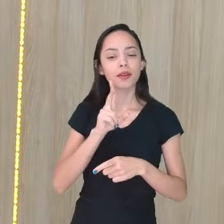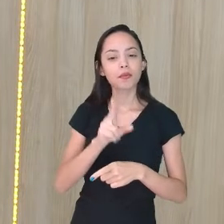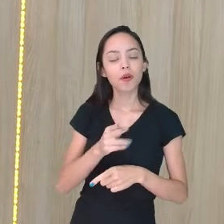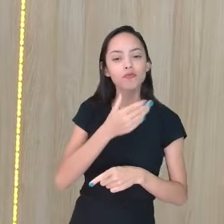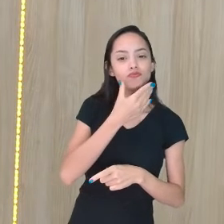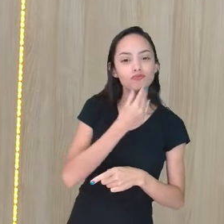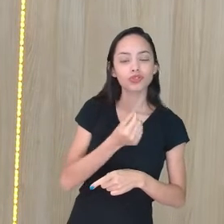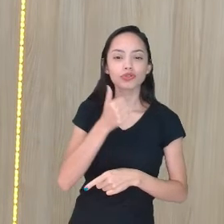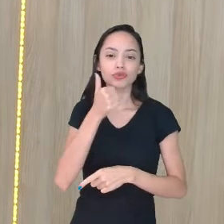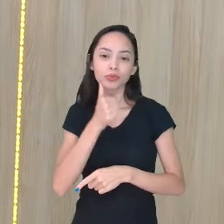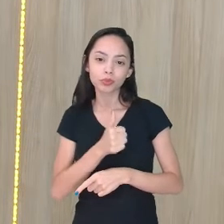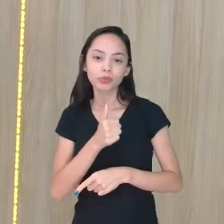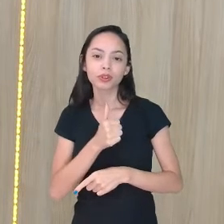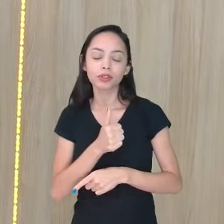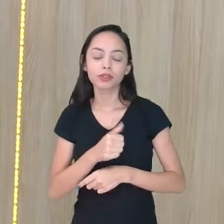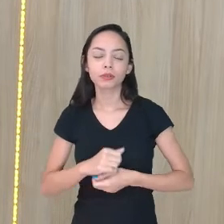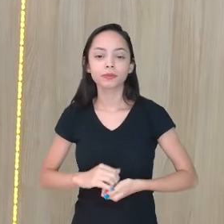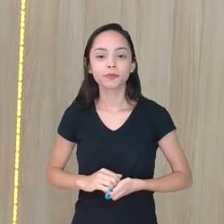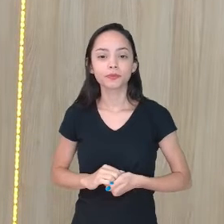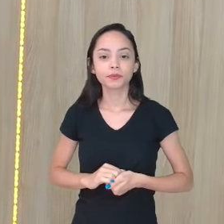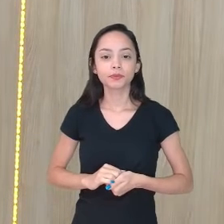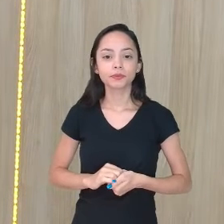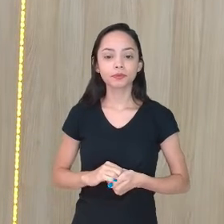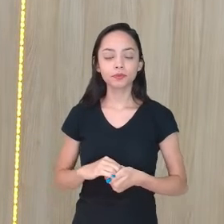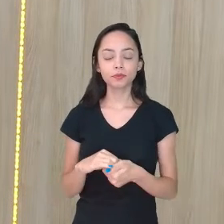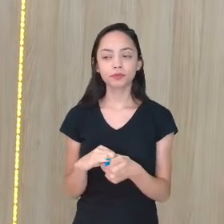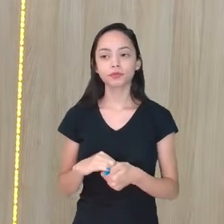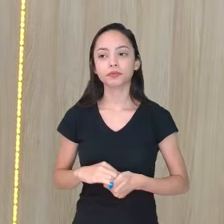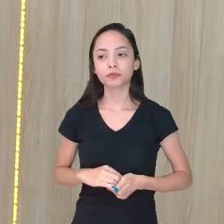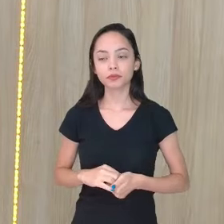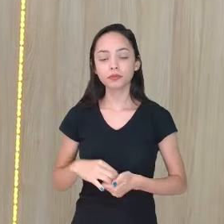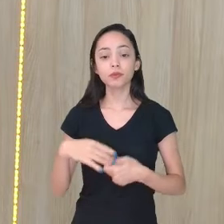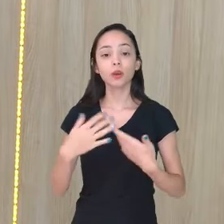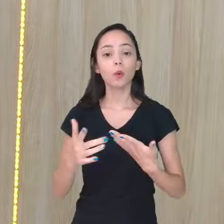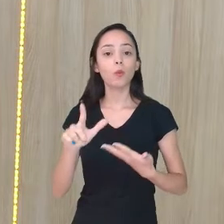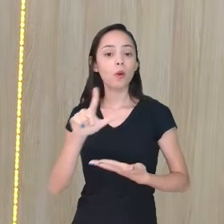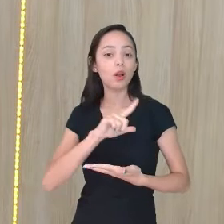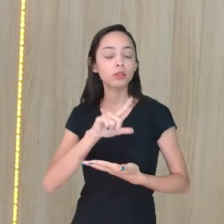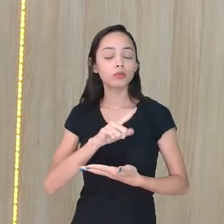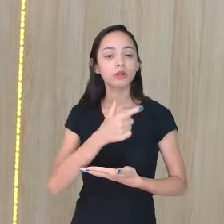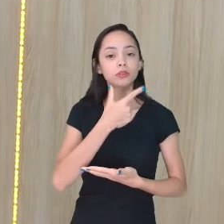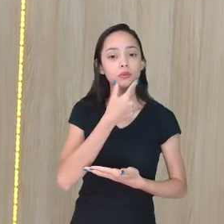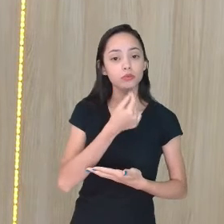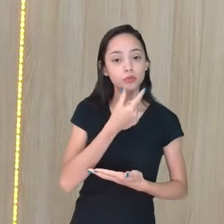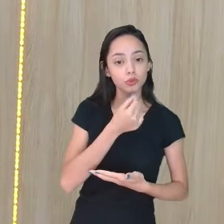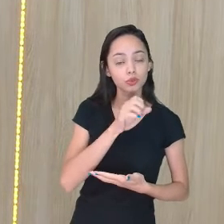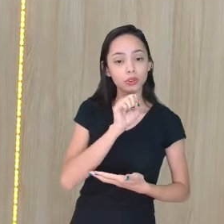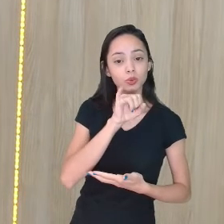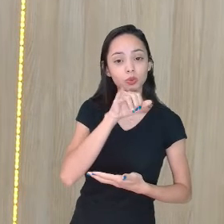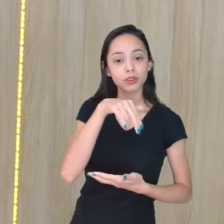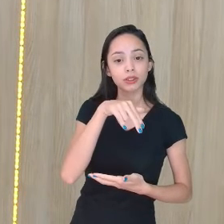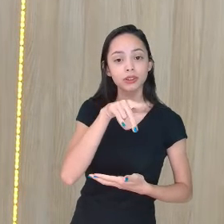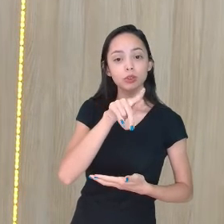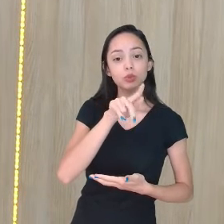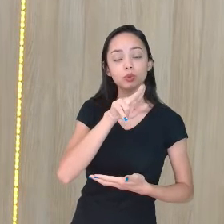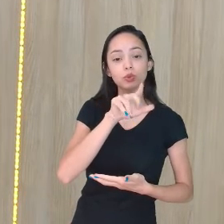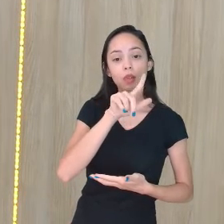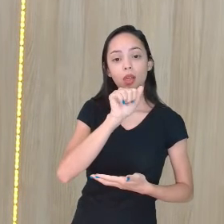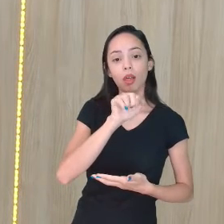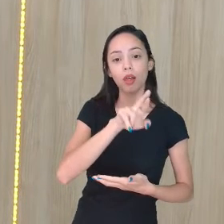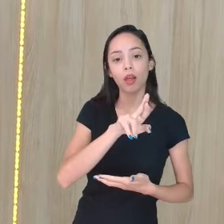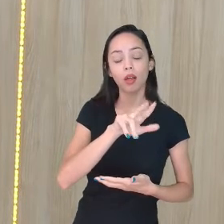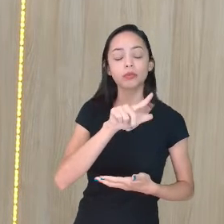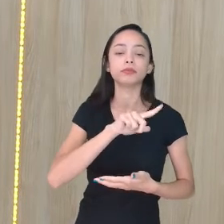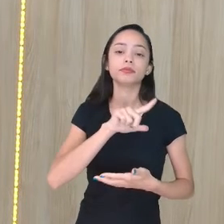o masculino e o feminino, o masculino singular. Quando eu tenho o masculino singular, eu tenho um